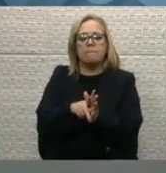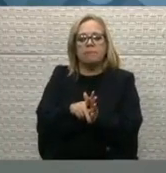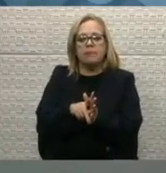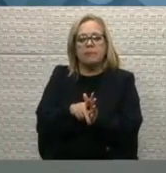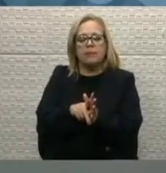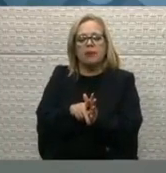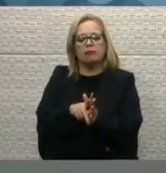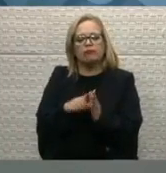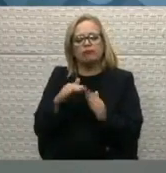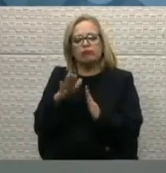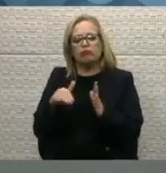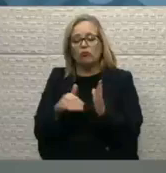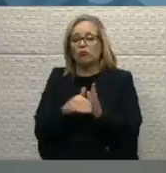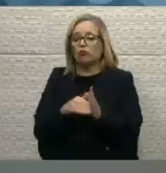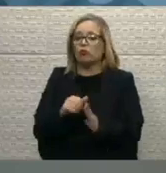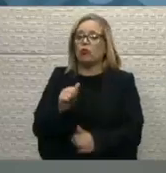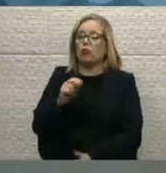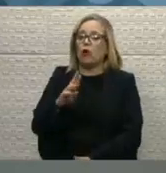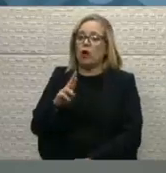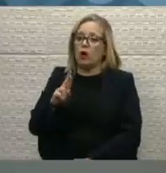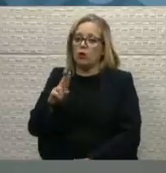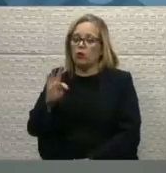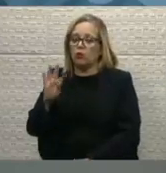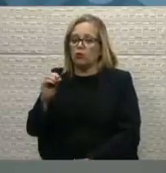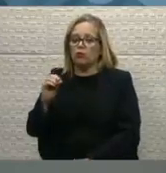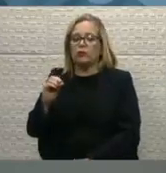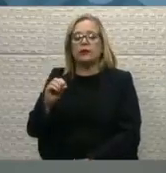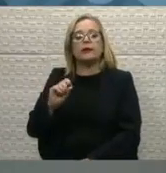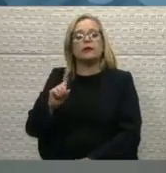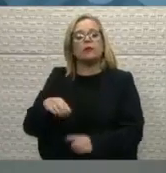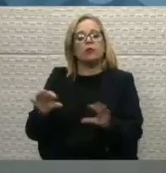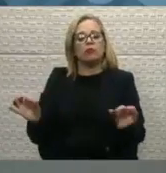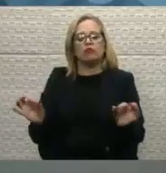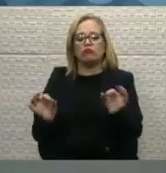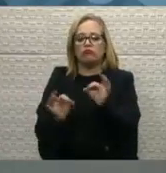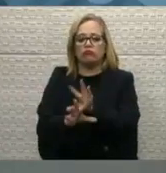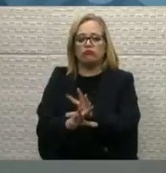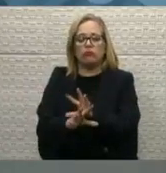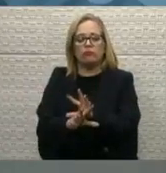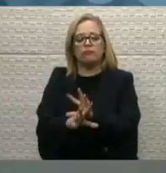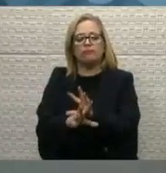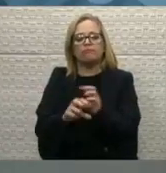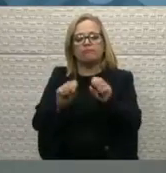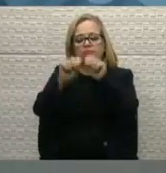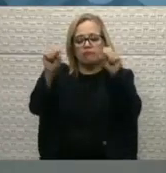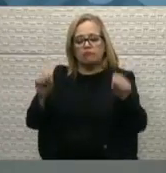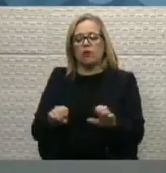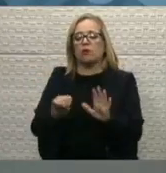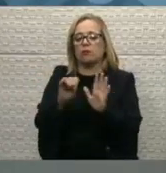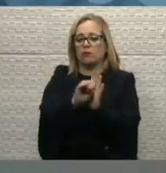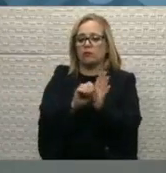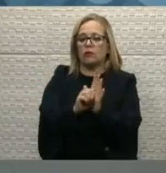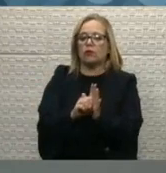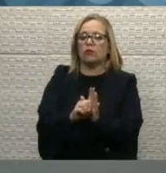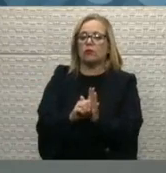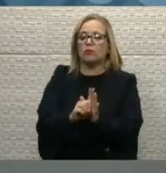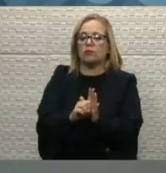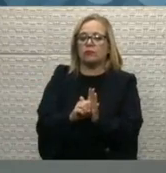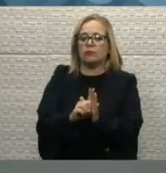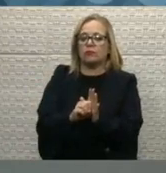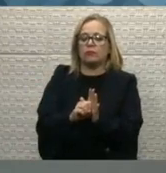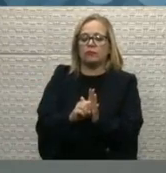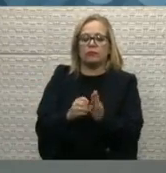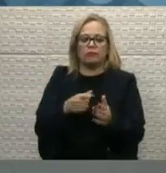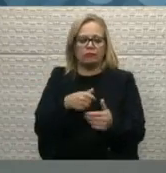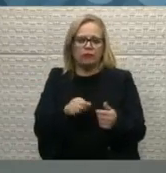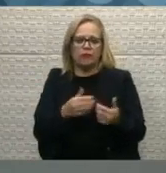os possíveis autovalores e depois eu resolvo sistemas para identificar os autovetores. Então, eu não preciso